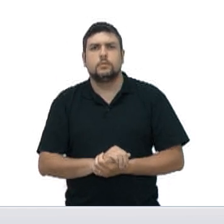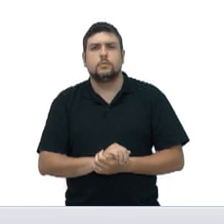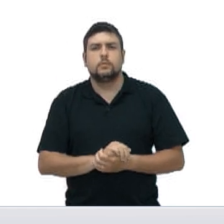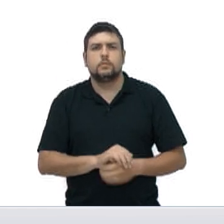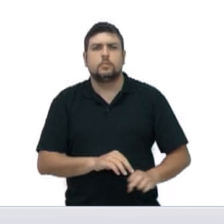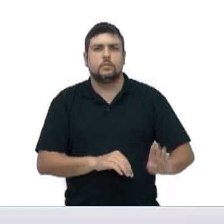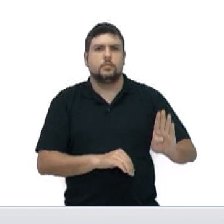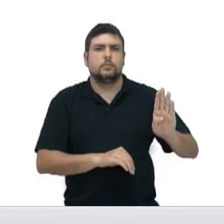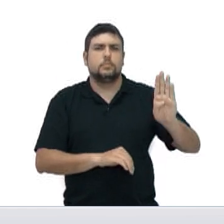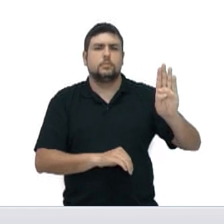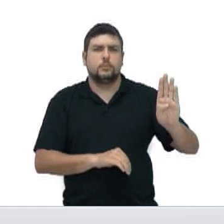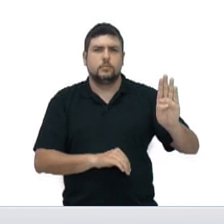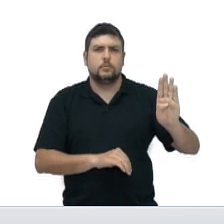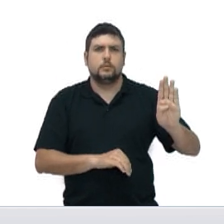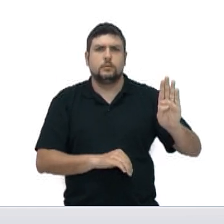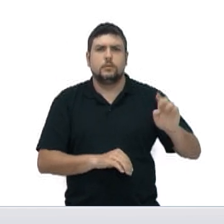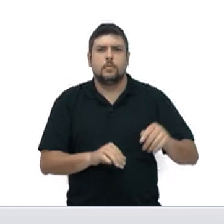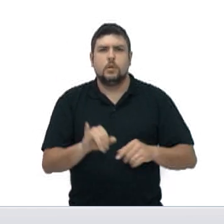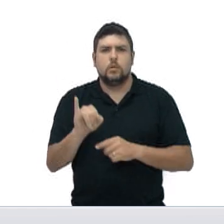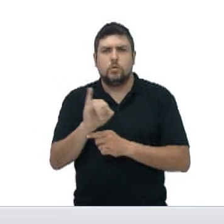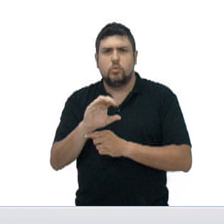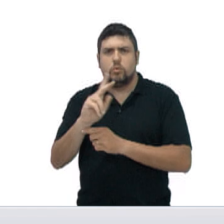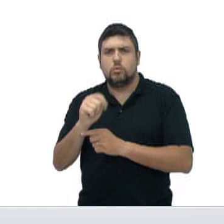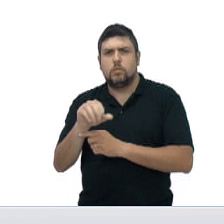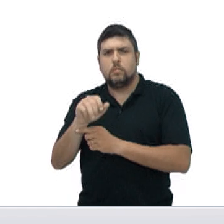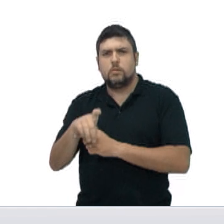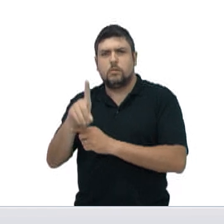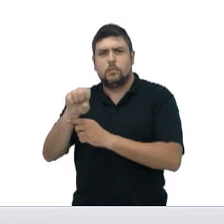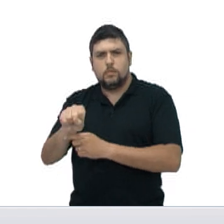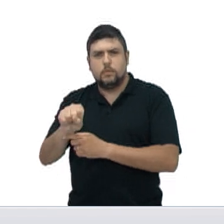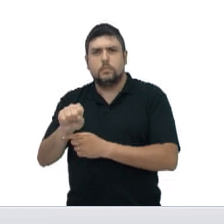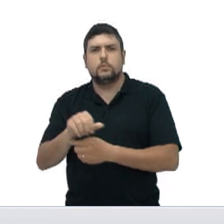Letra B, o Instituto Chico Mendes.